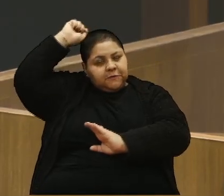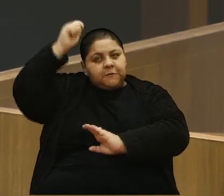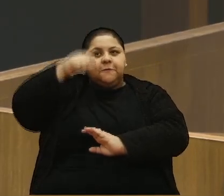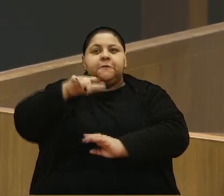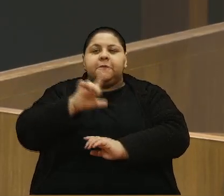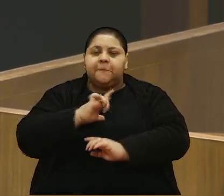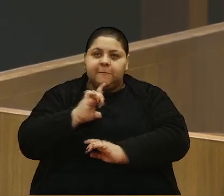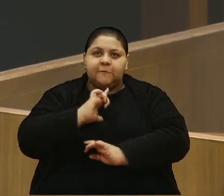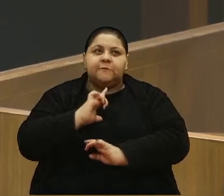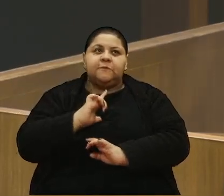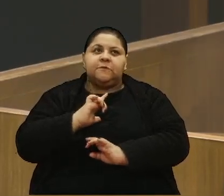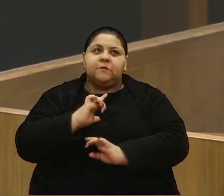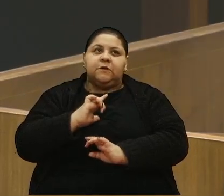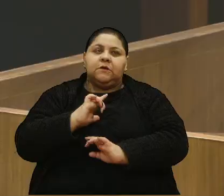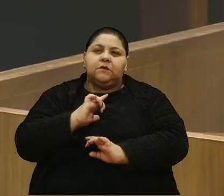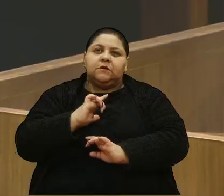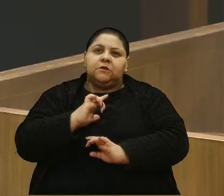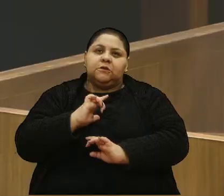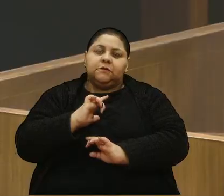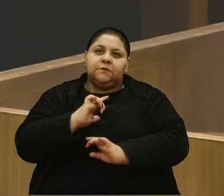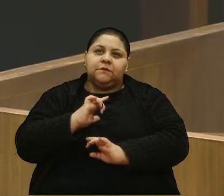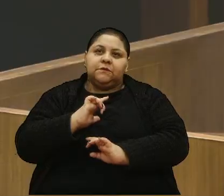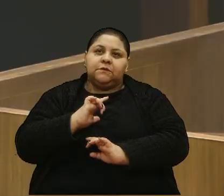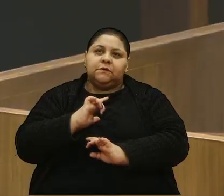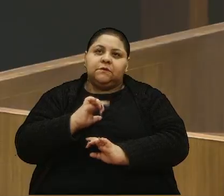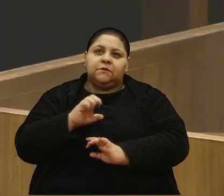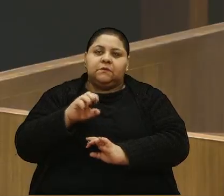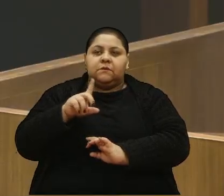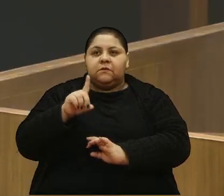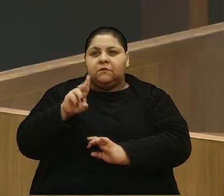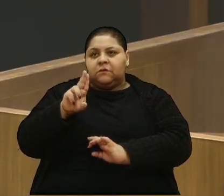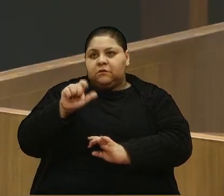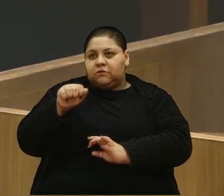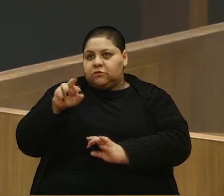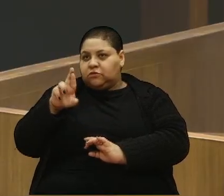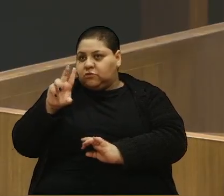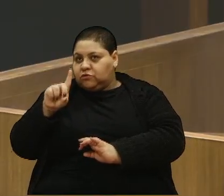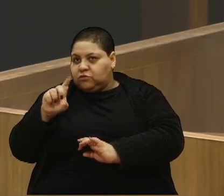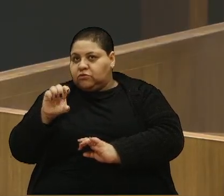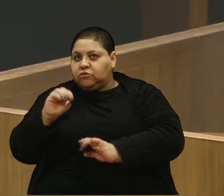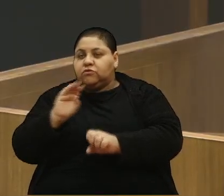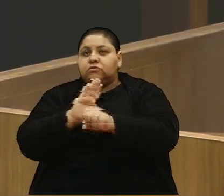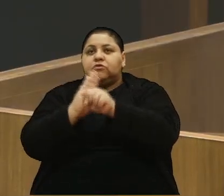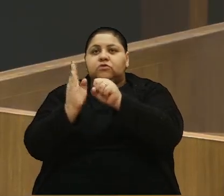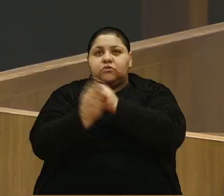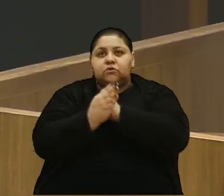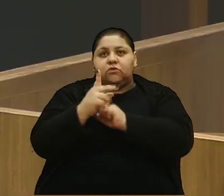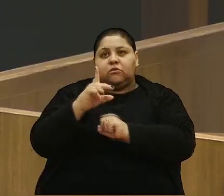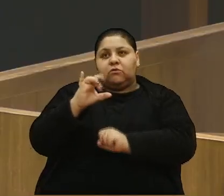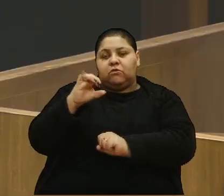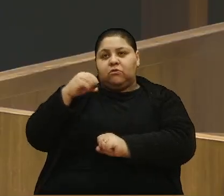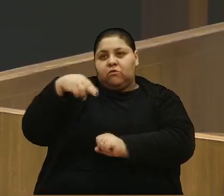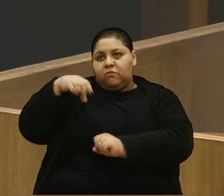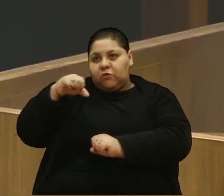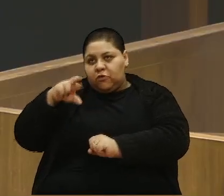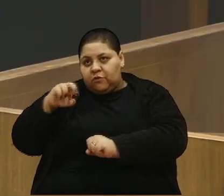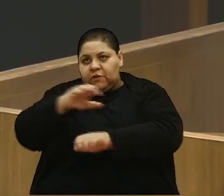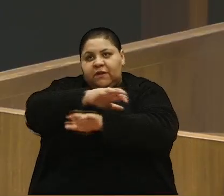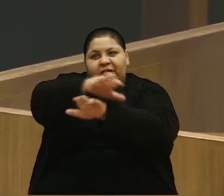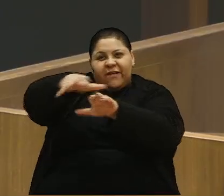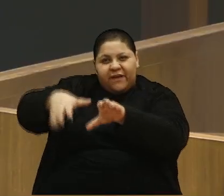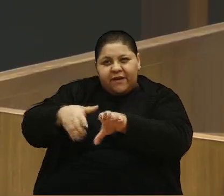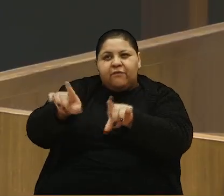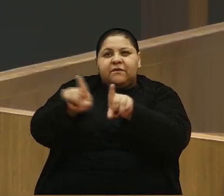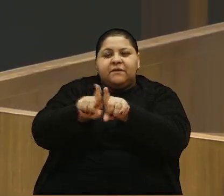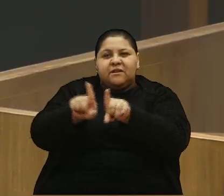Nós temos na Eduardo Bosa, que no Pioneiro vai servir o pôr do sol também, no Diamantino, que na verdade